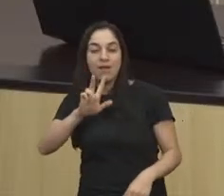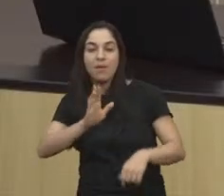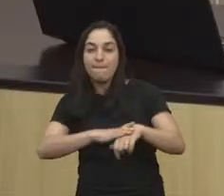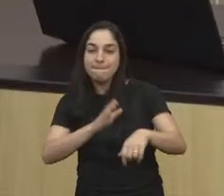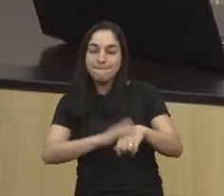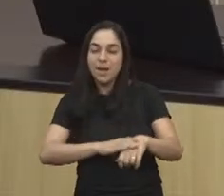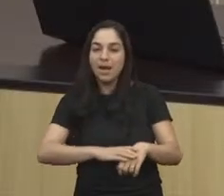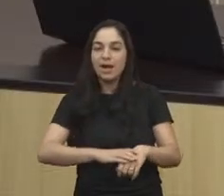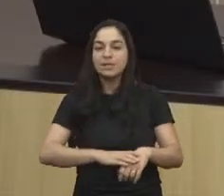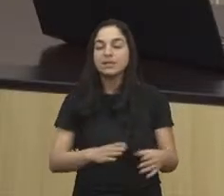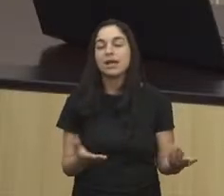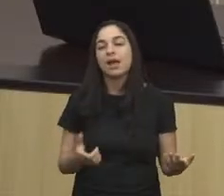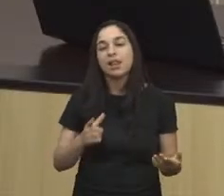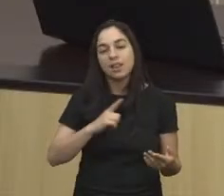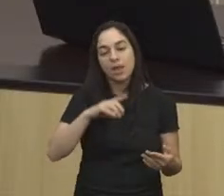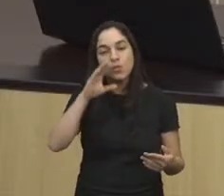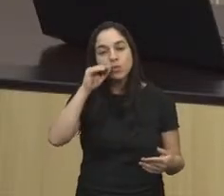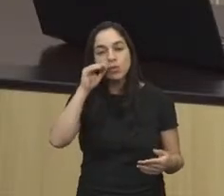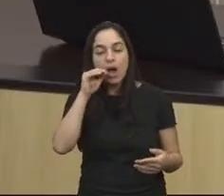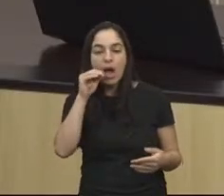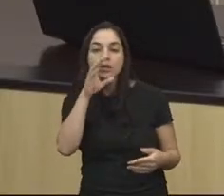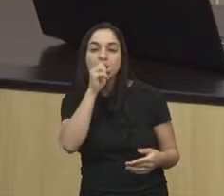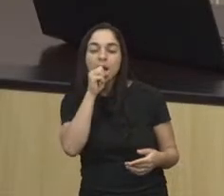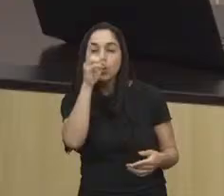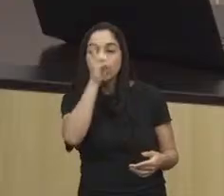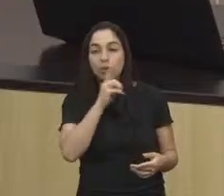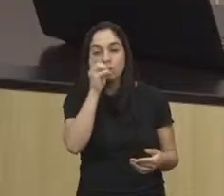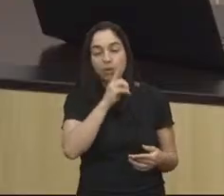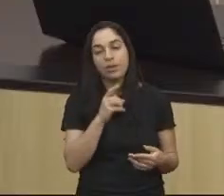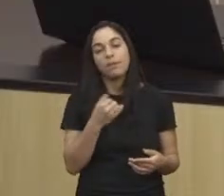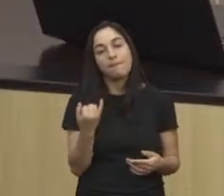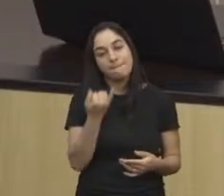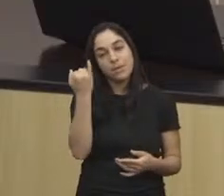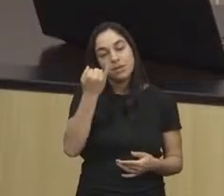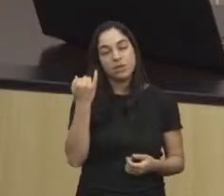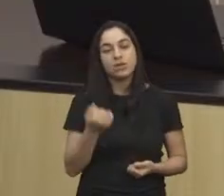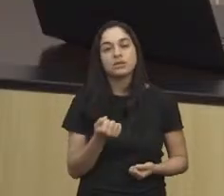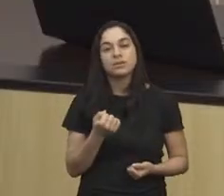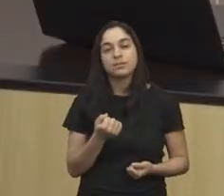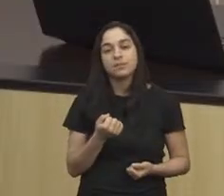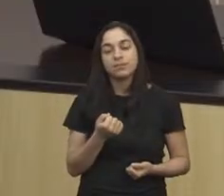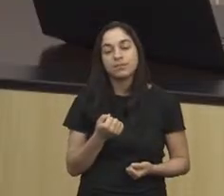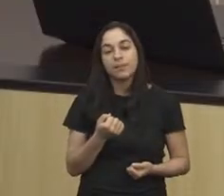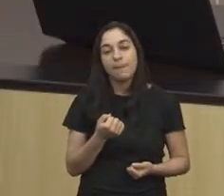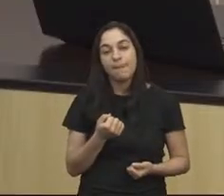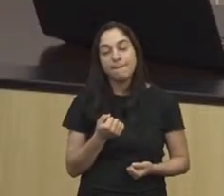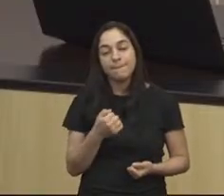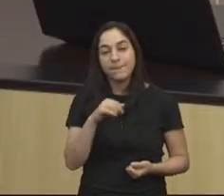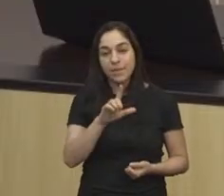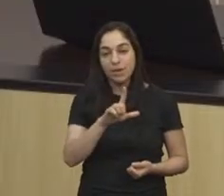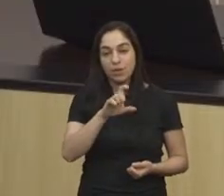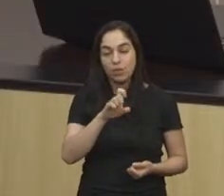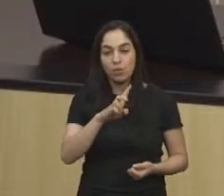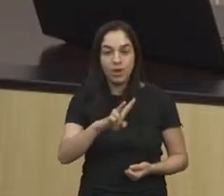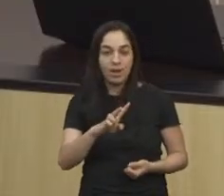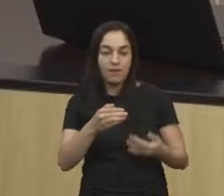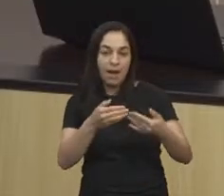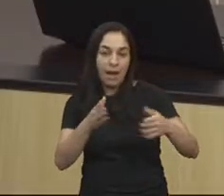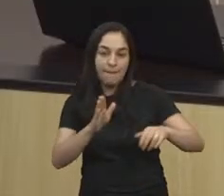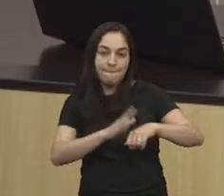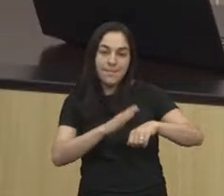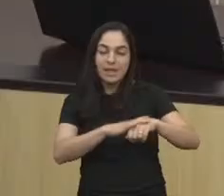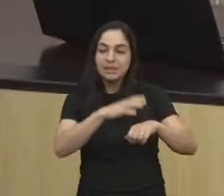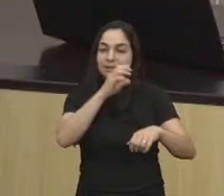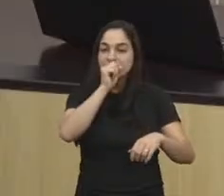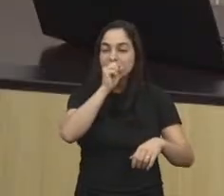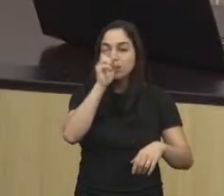também exige hora extra de funcionário, mas seria importante tentar reforçar essa questão também do leve abrir fim de semana, aqueles que forem